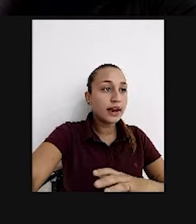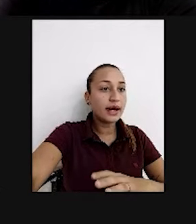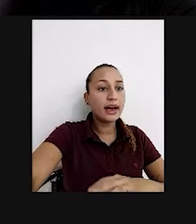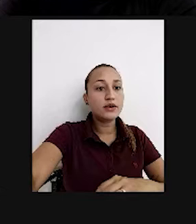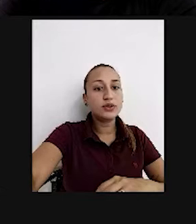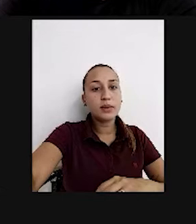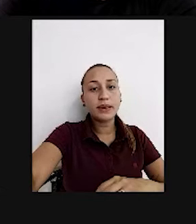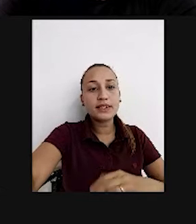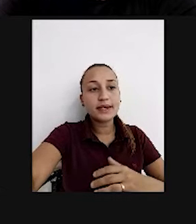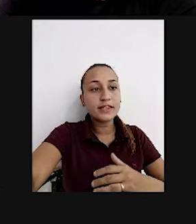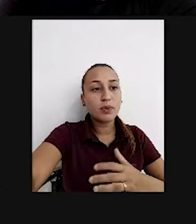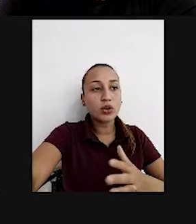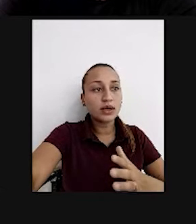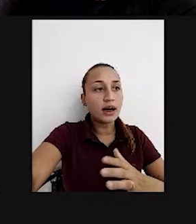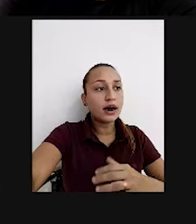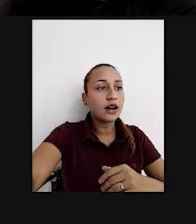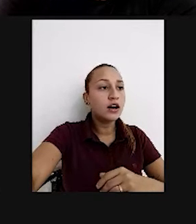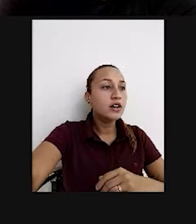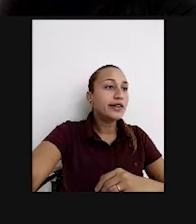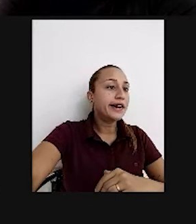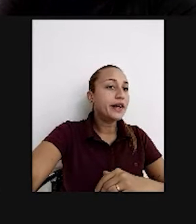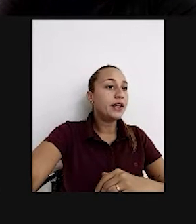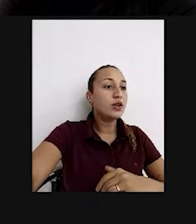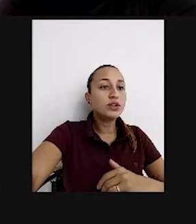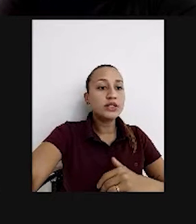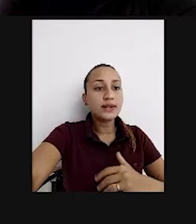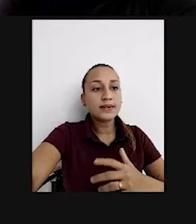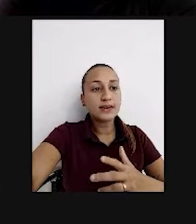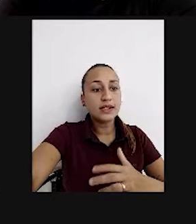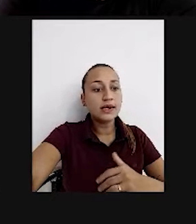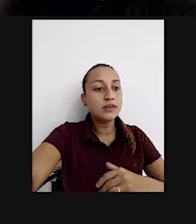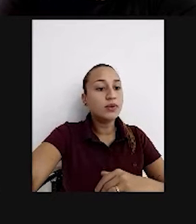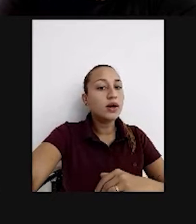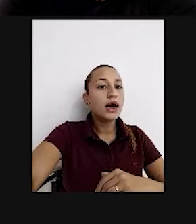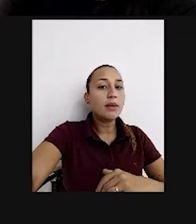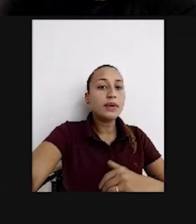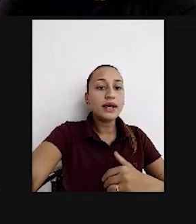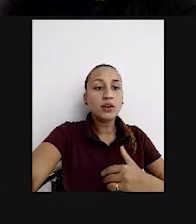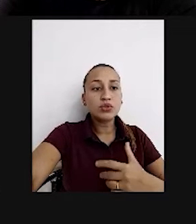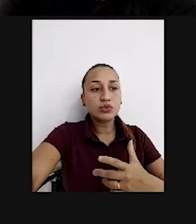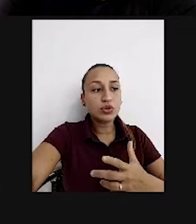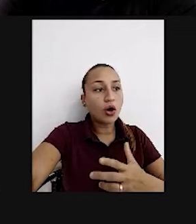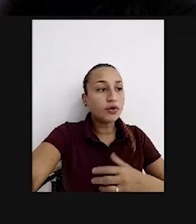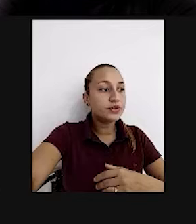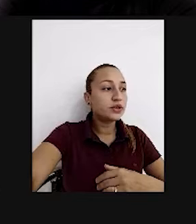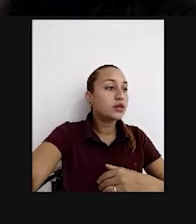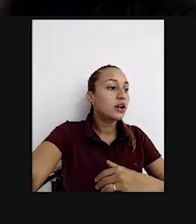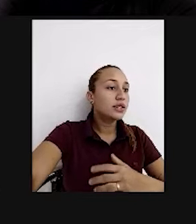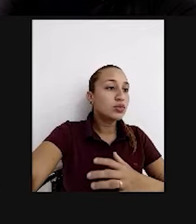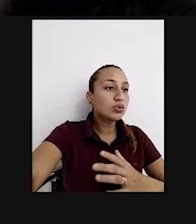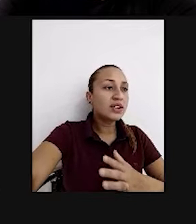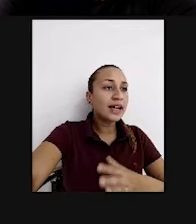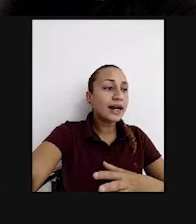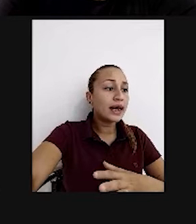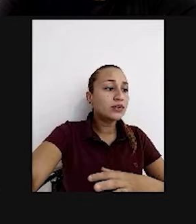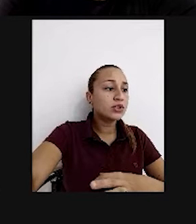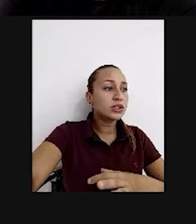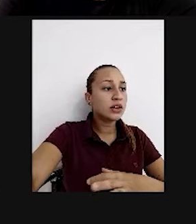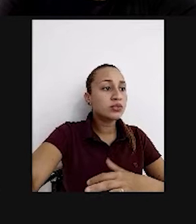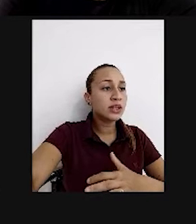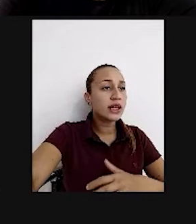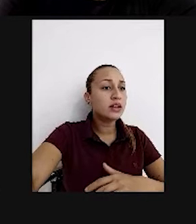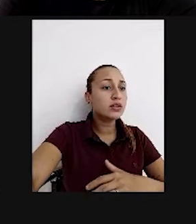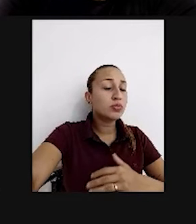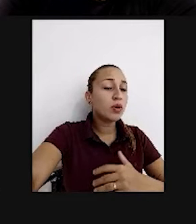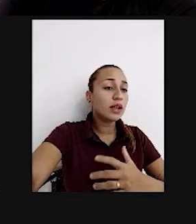tudo integrado, se precisar exportar em outra dimensão, abrir em outro software, então tudo integrado, você